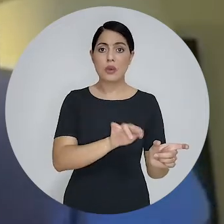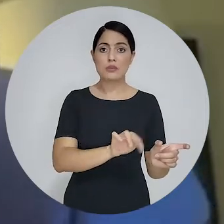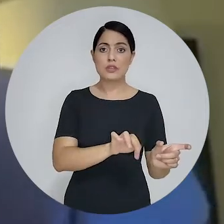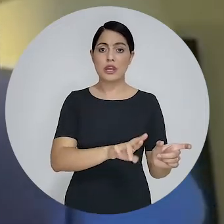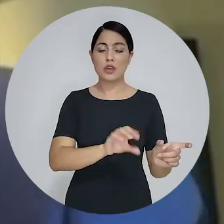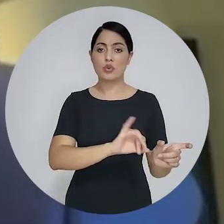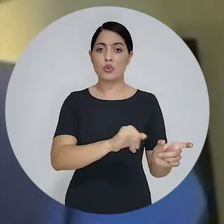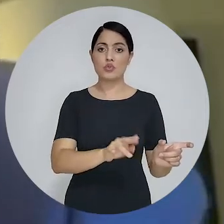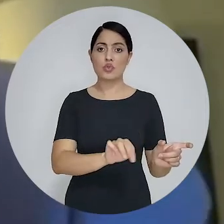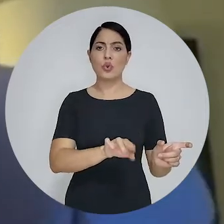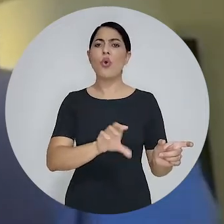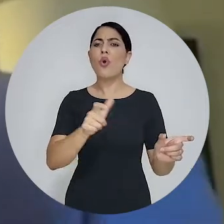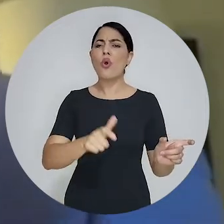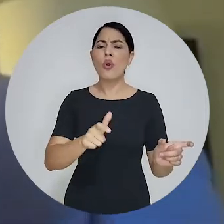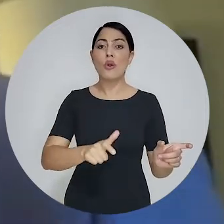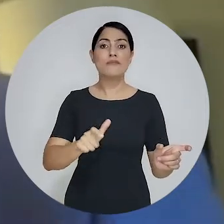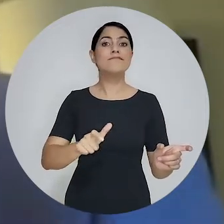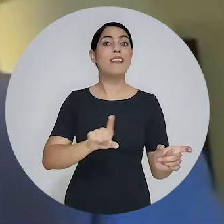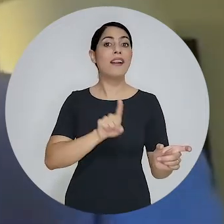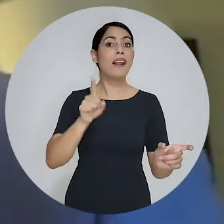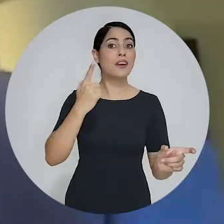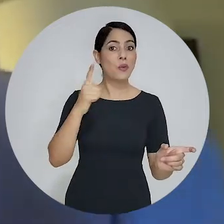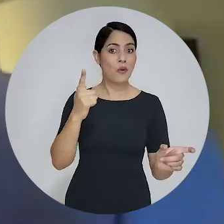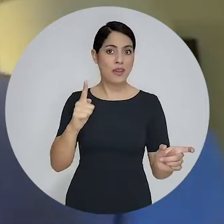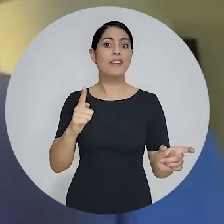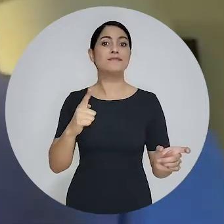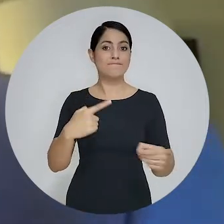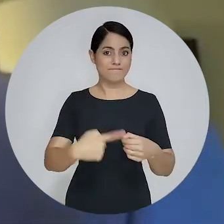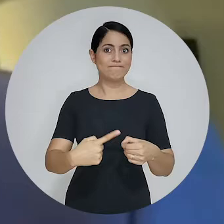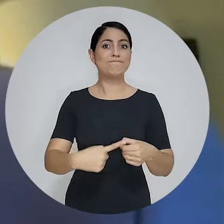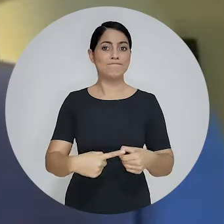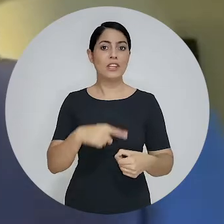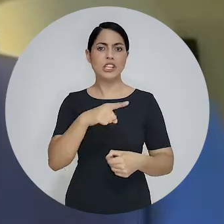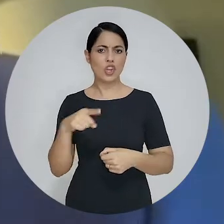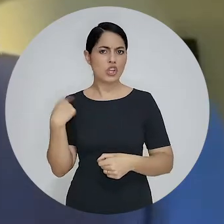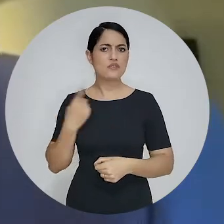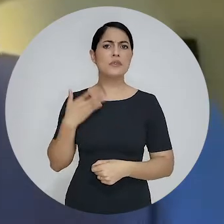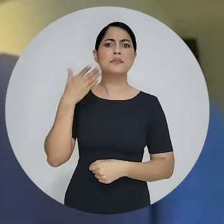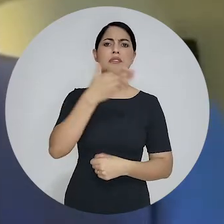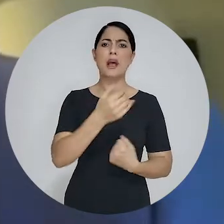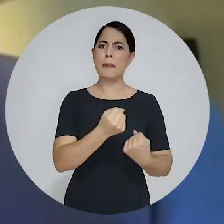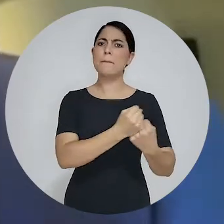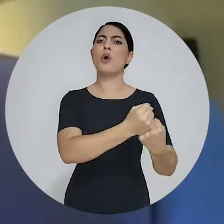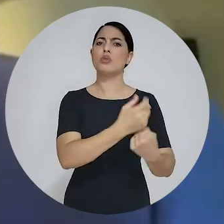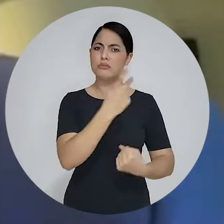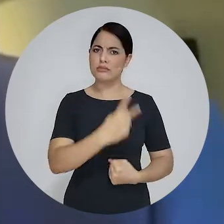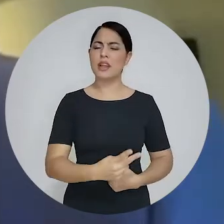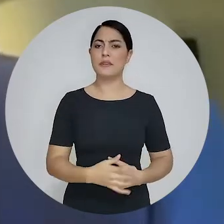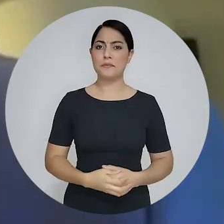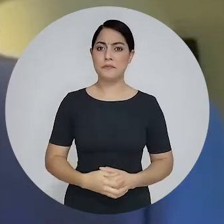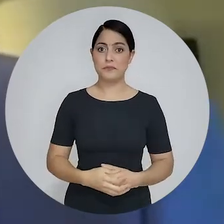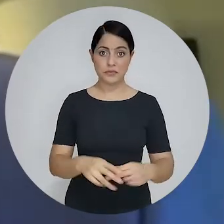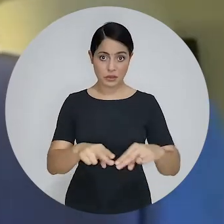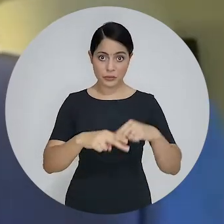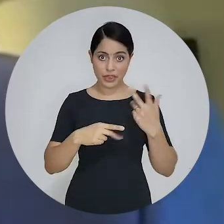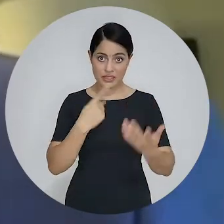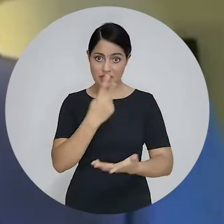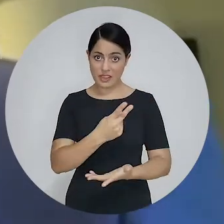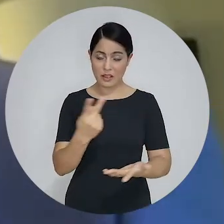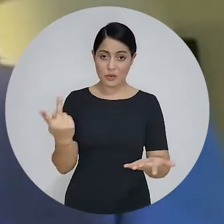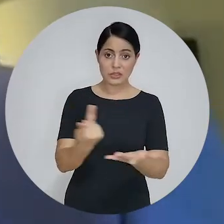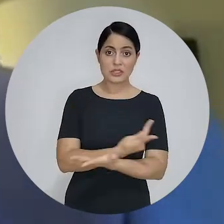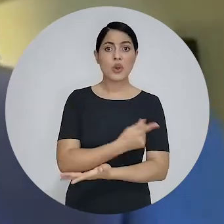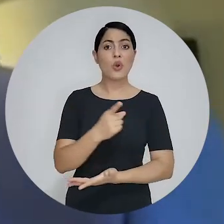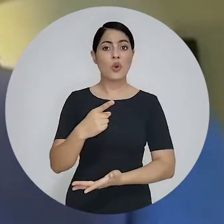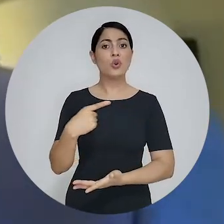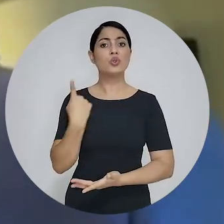de Goiânia, é um exemplo dessa barbárie. E lá estive ladeado com grandes homens e mulheres defensores das prerrogativas. Em